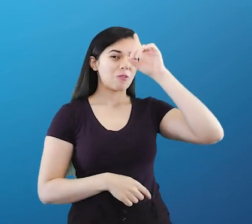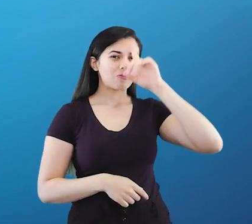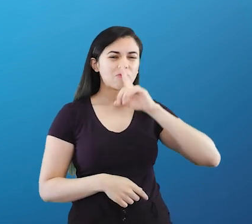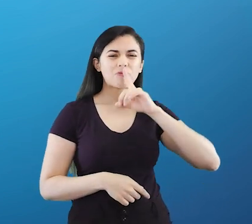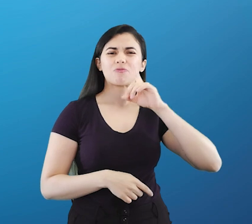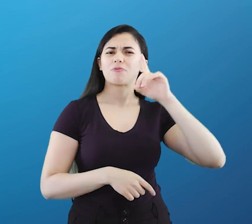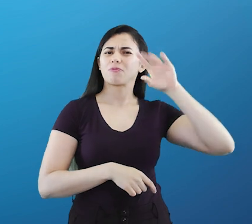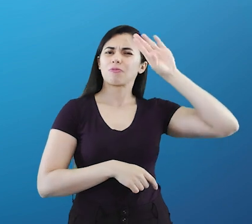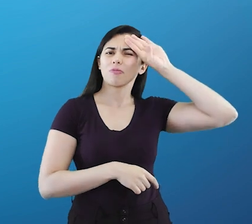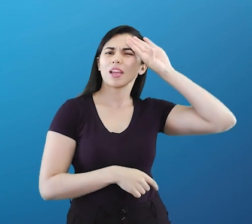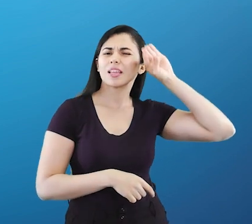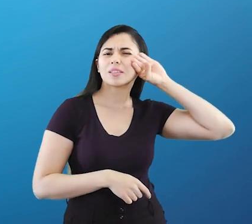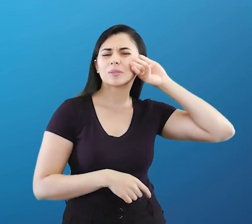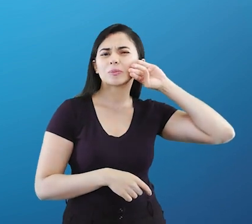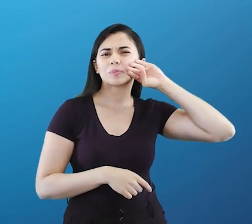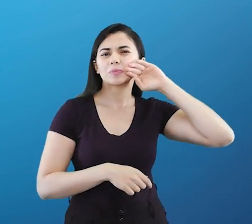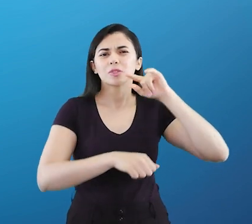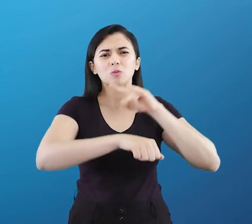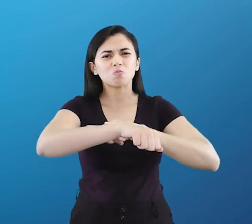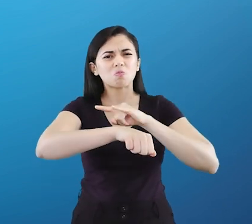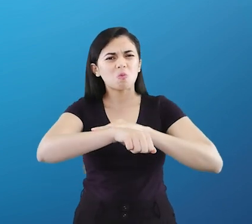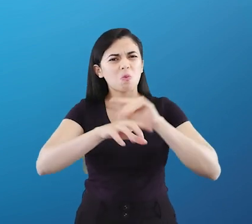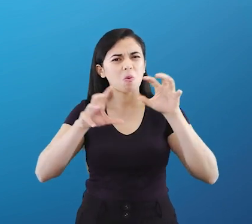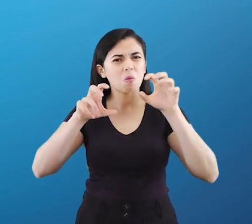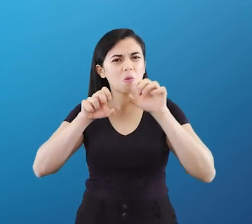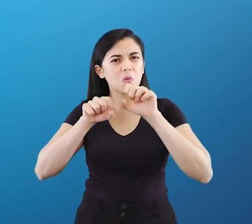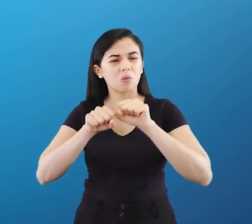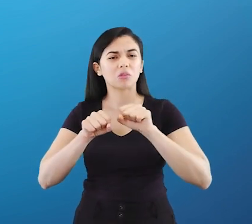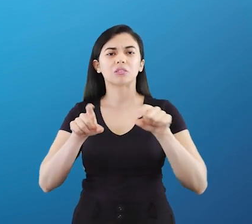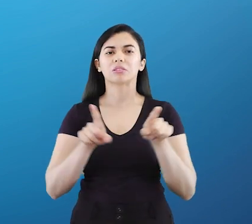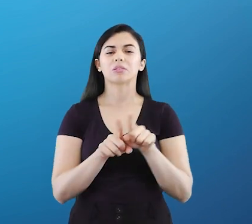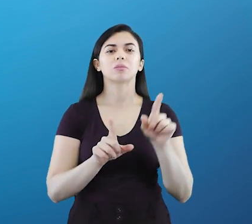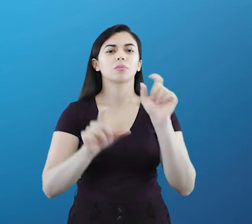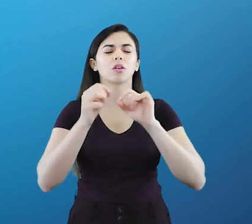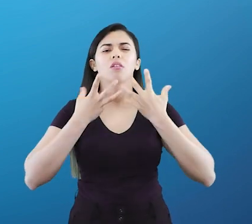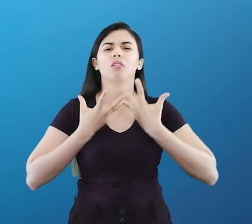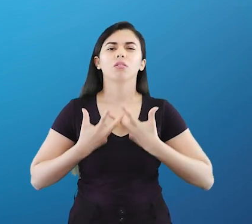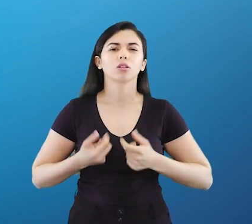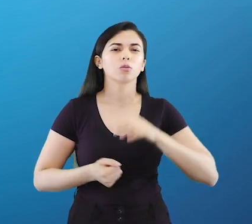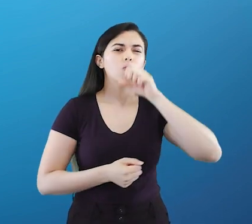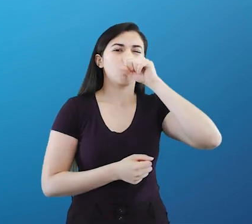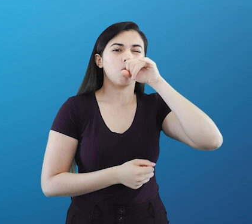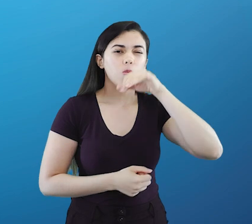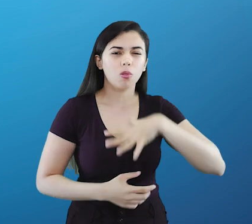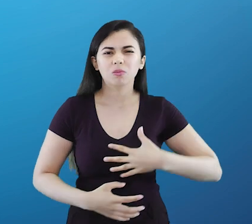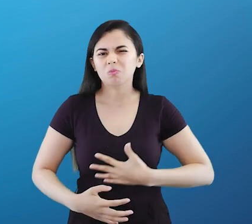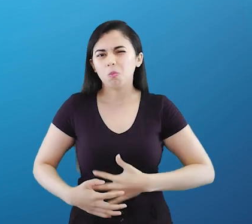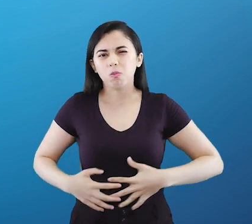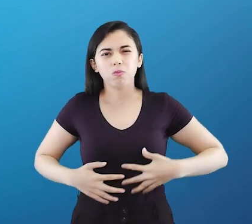distúrbios digestivos, urina escura, cansaço,